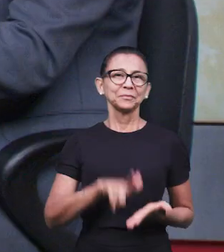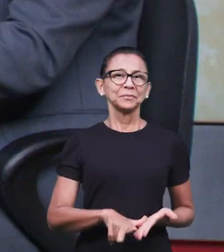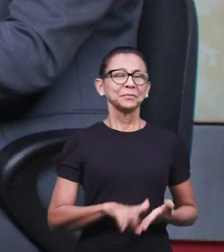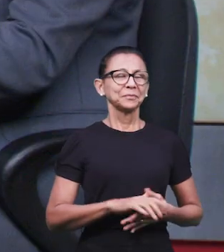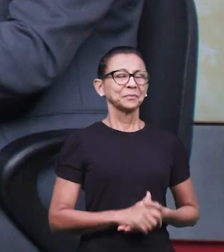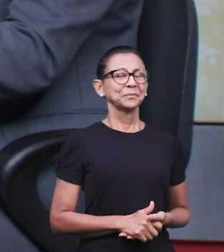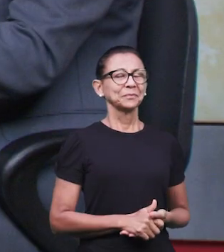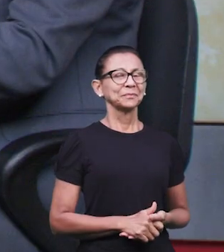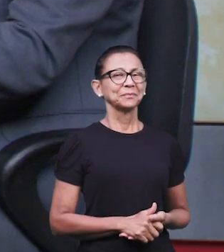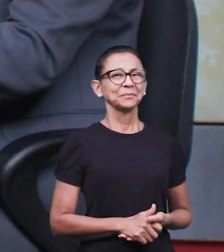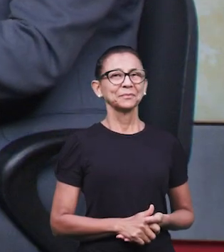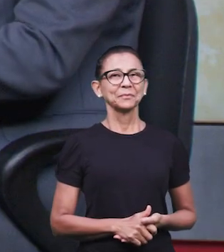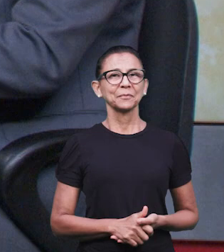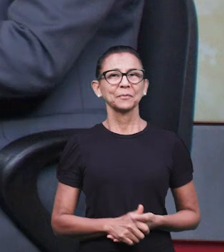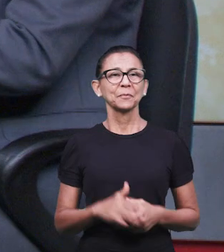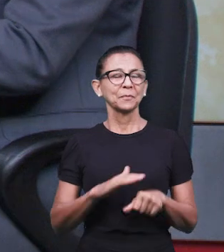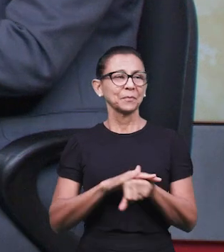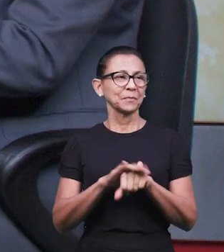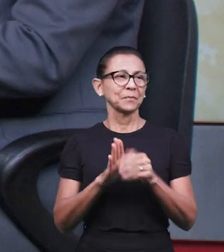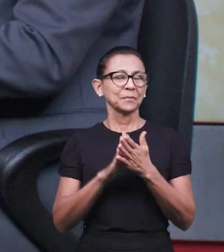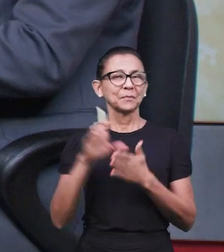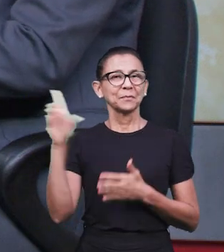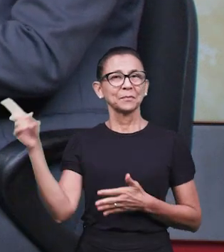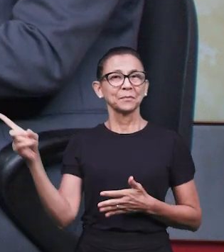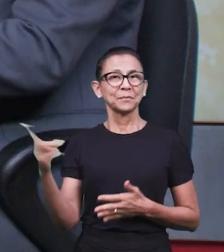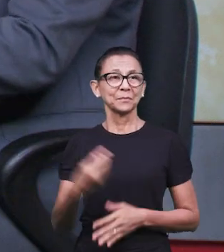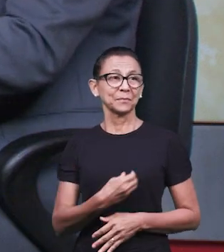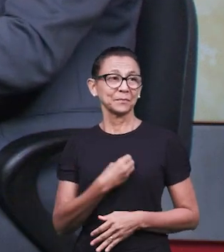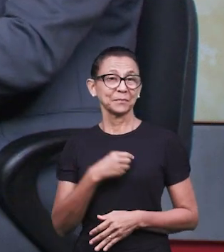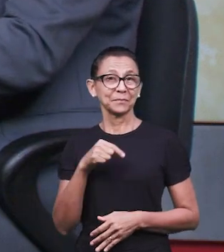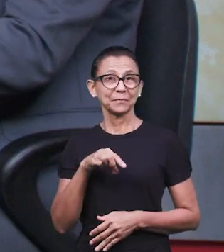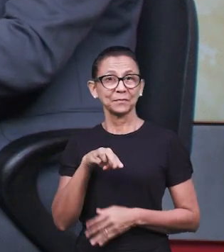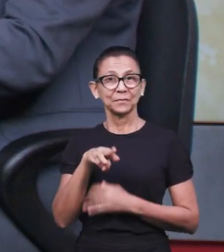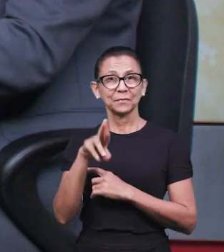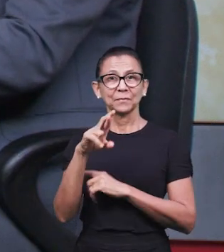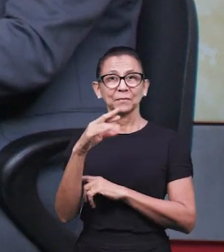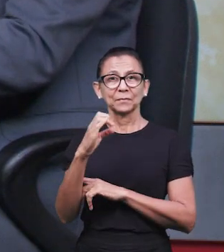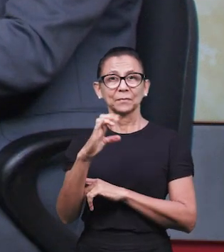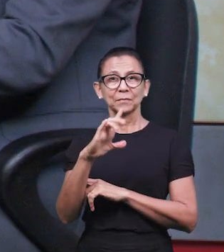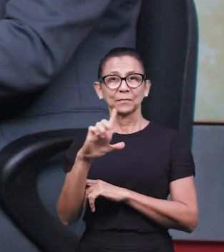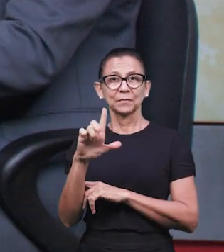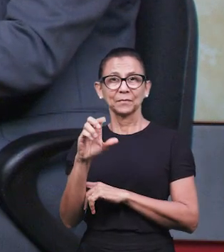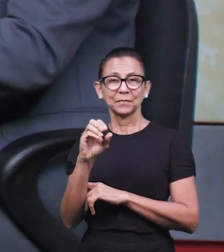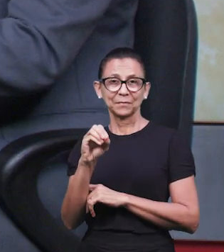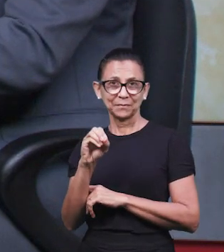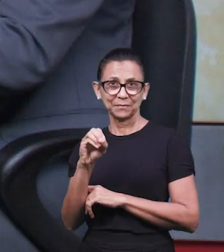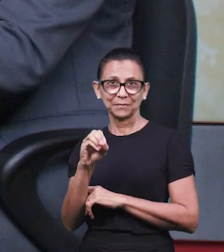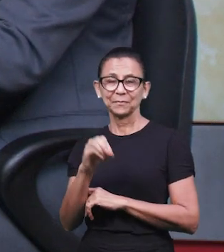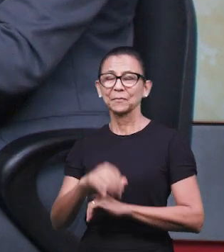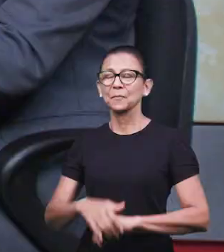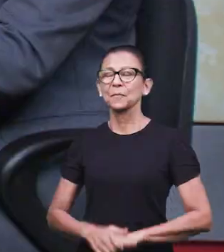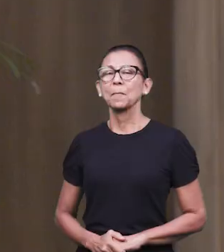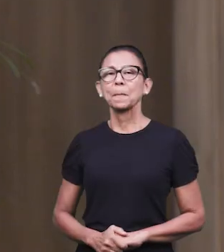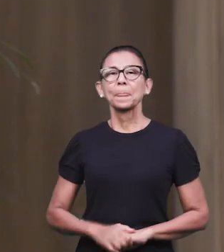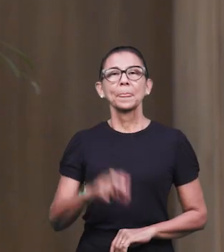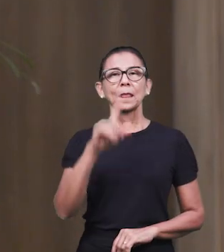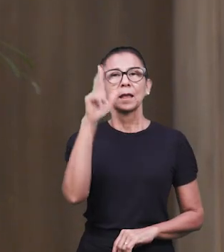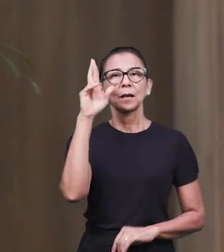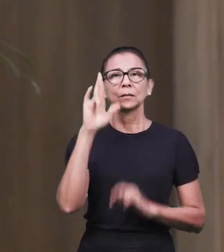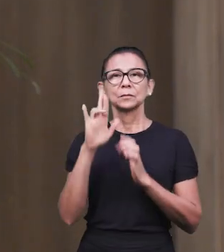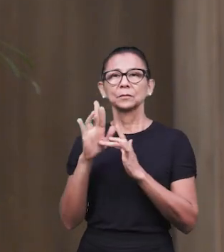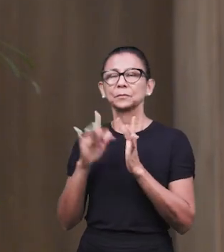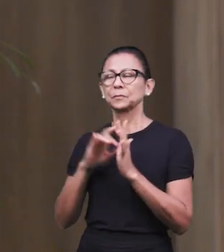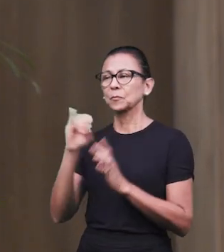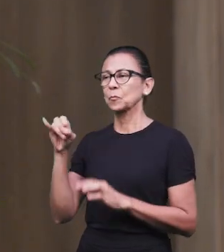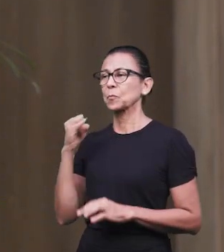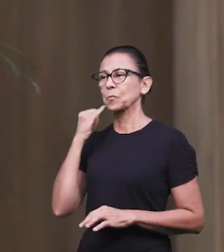eu recebo para participar dessa edição do Conversas Bíblicas o pastor Marcelo Ferreira. Marcelo, seja bem-vindo, paz do Senhor. Paz do Senhor Josias, paz do Senhor